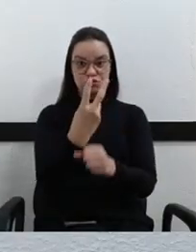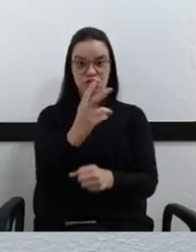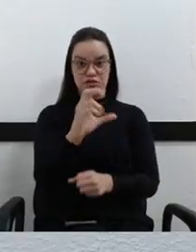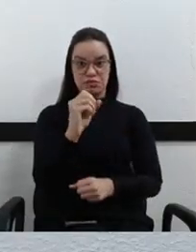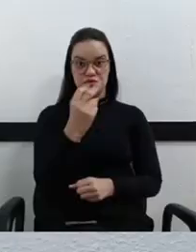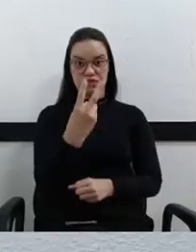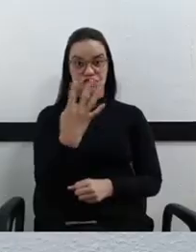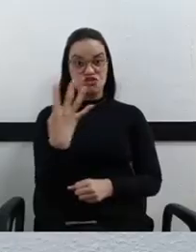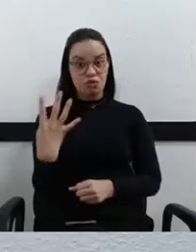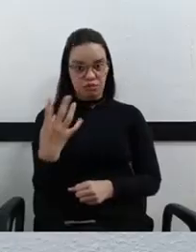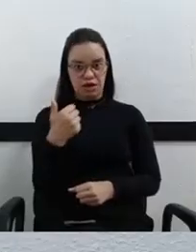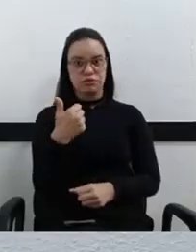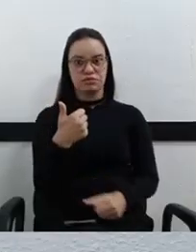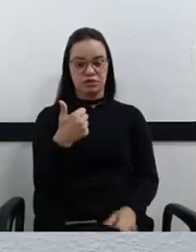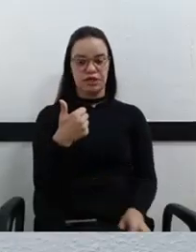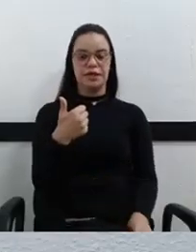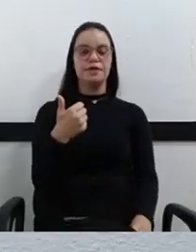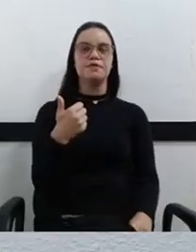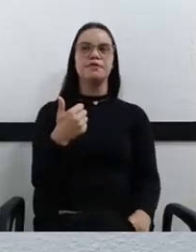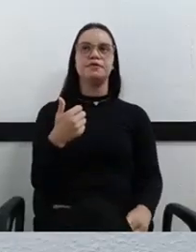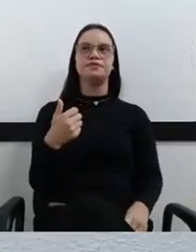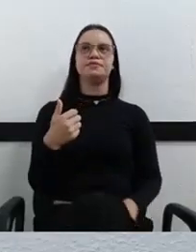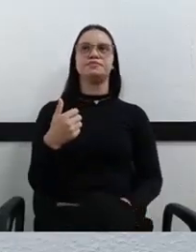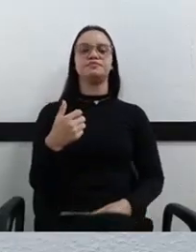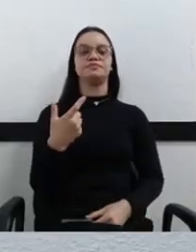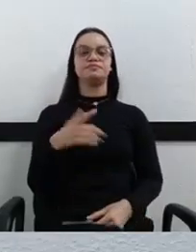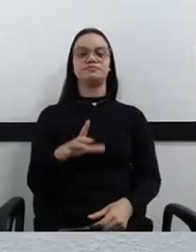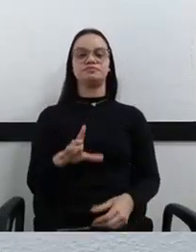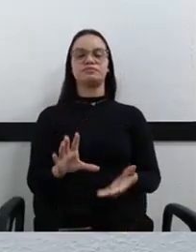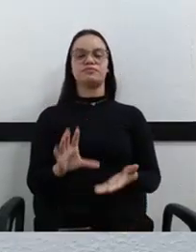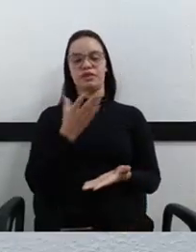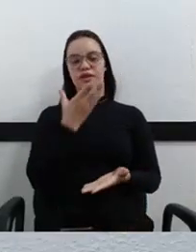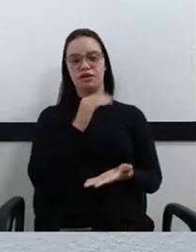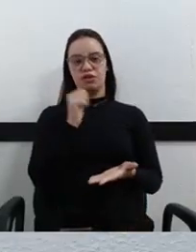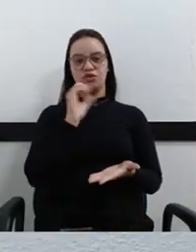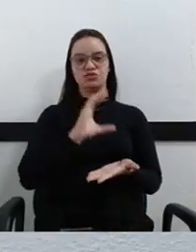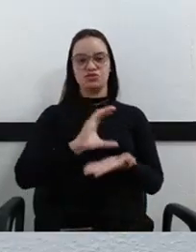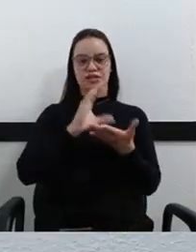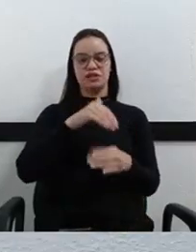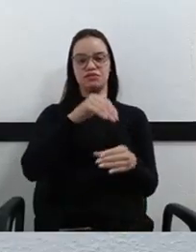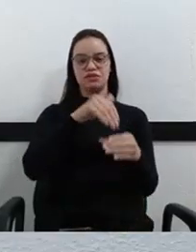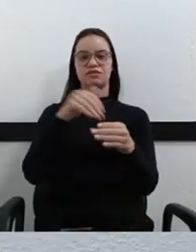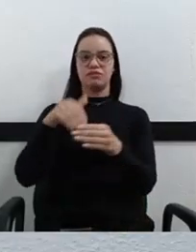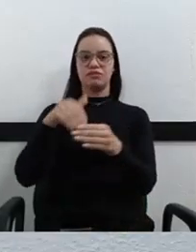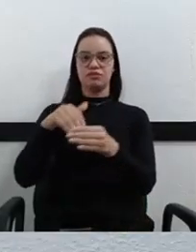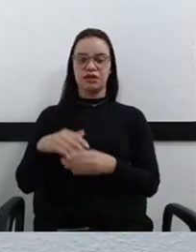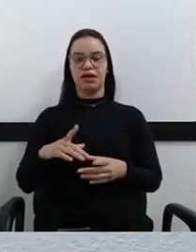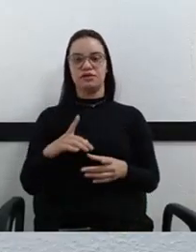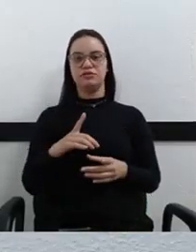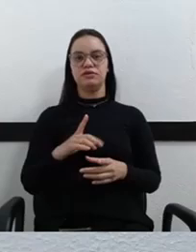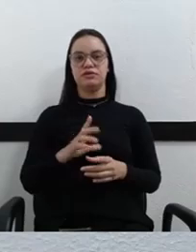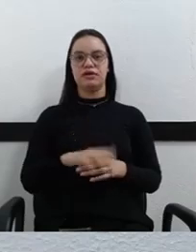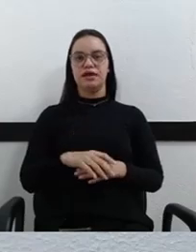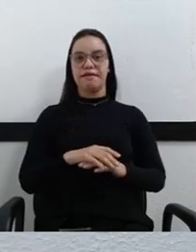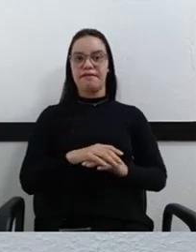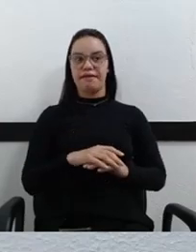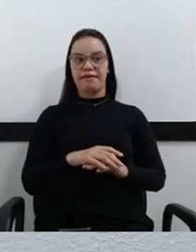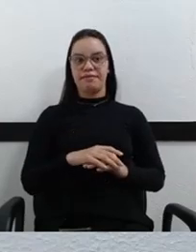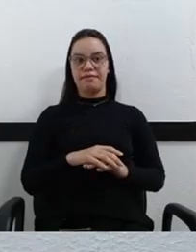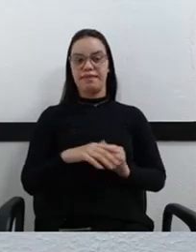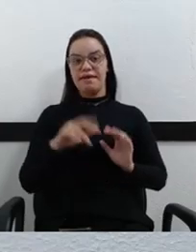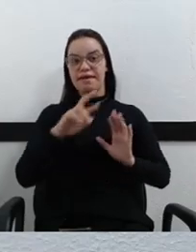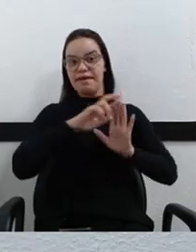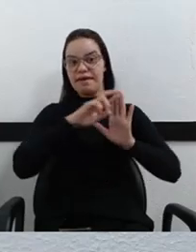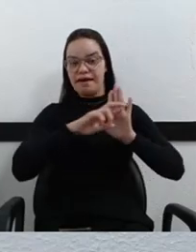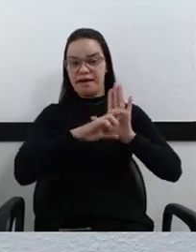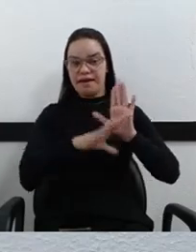Porque, no entendimento da APADEP e dos conselheiros que votaram, é isso que, em tese, garante o